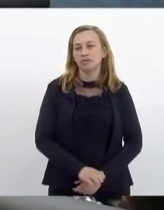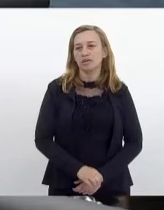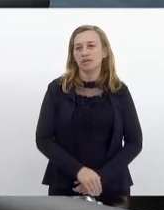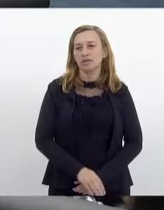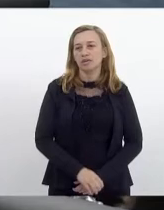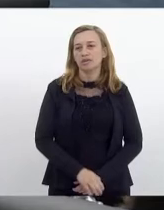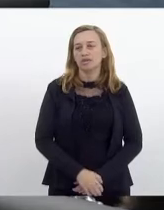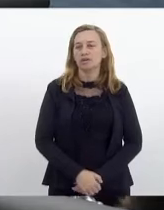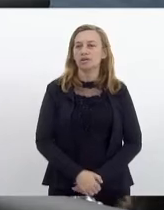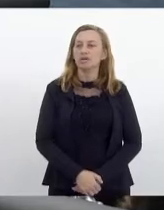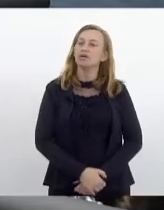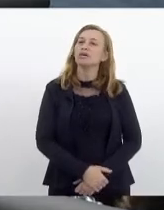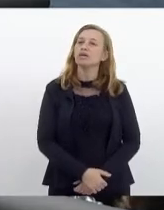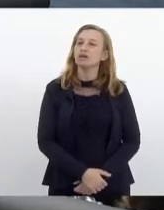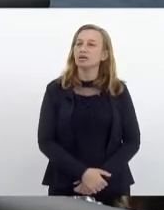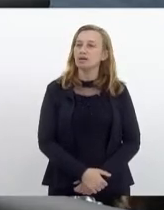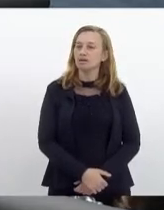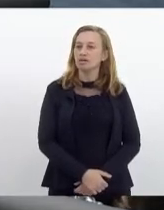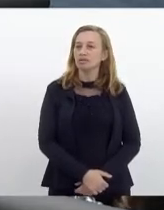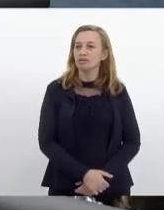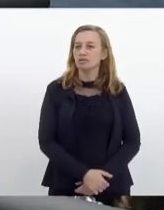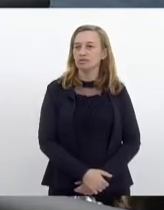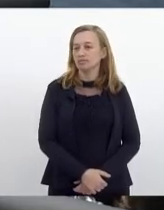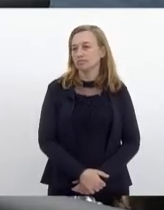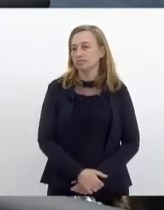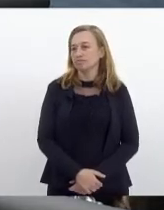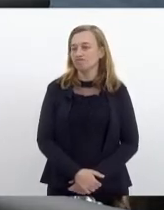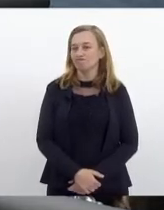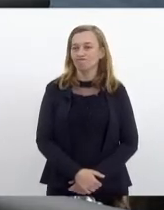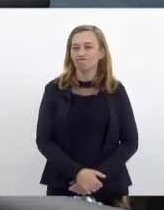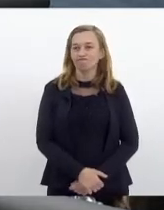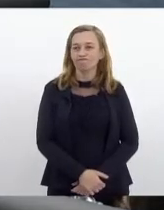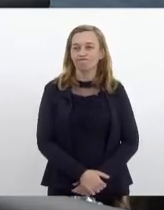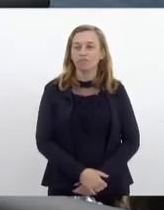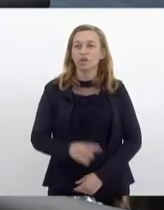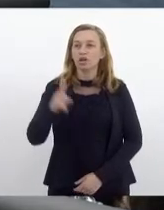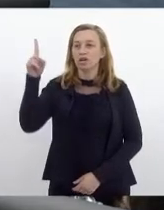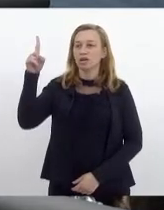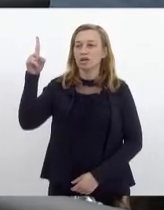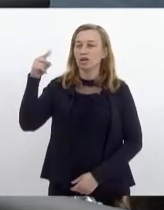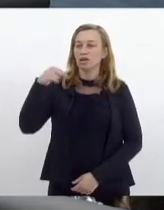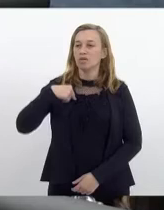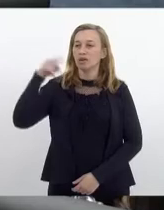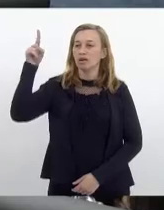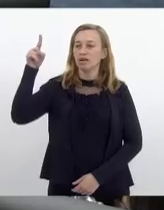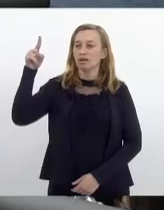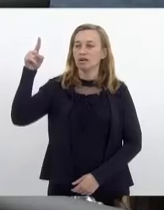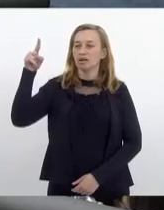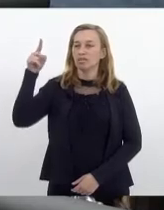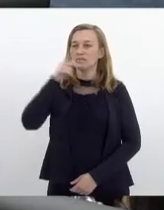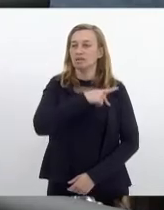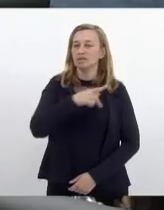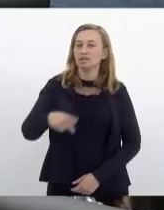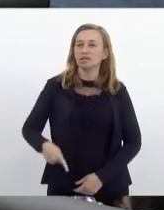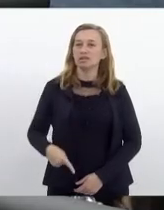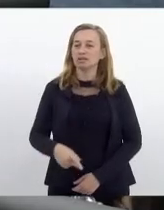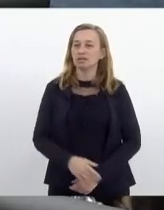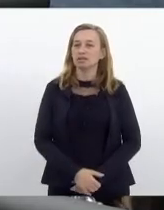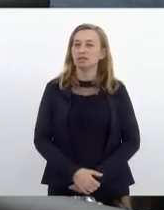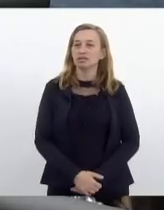Deputado Carlos Mink. Não está no ar, não. Não, estou aqui, presidente. 1-1 pela